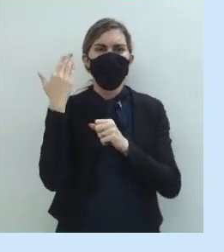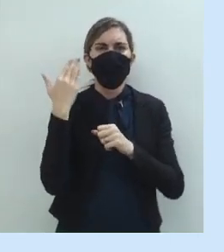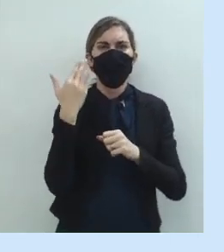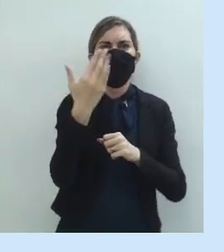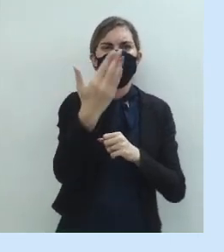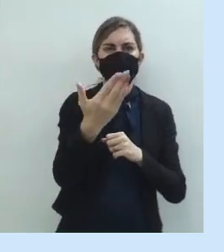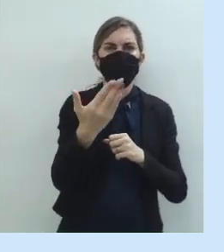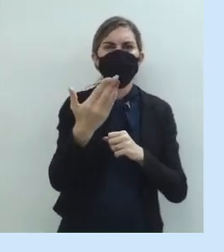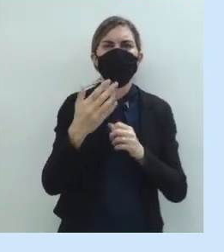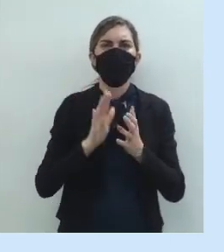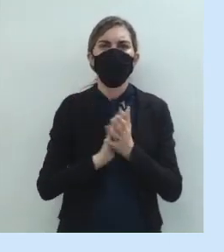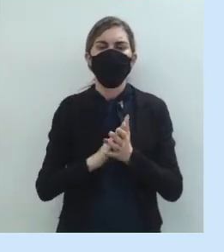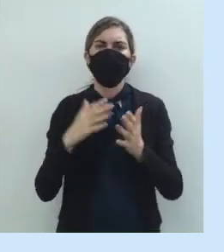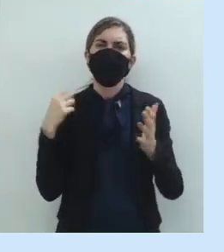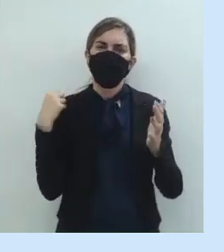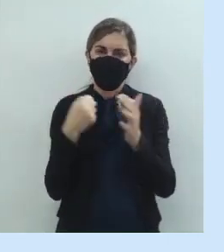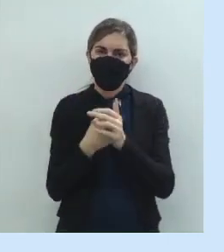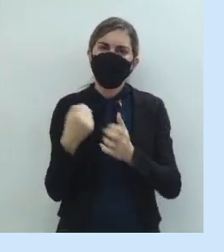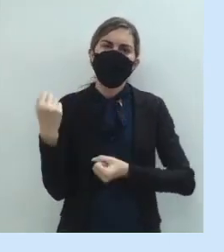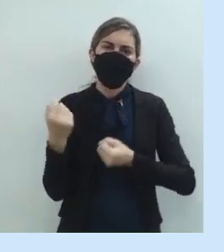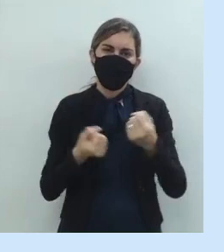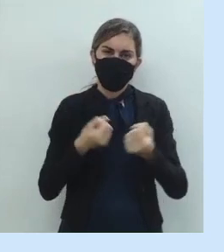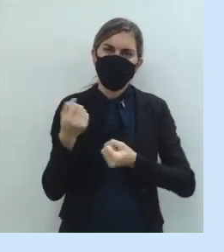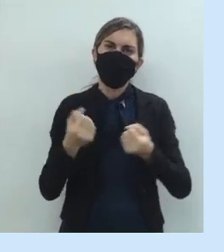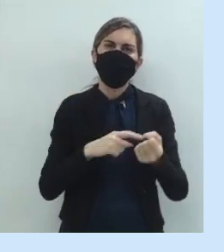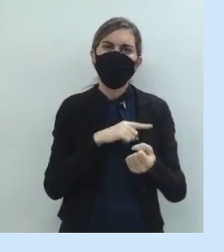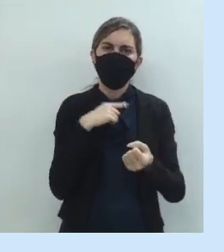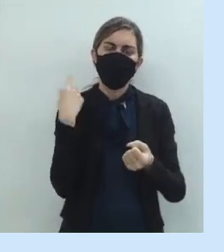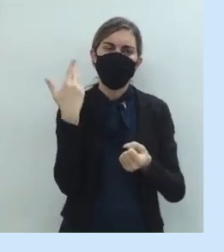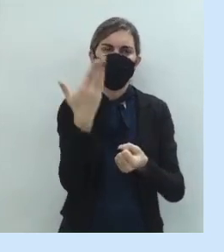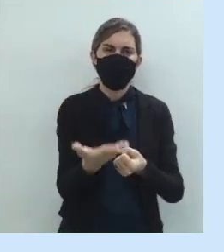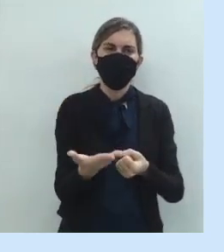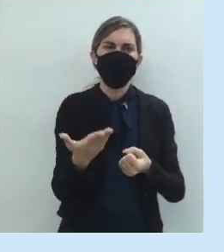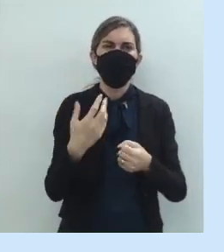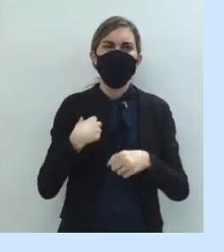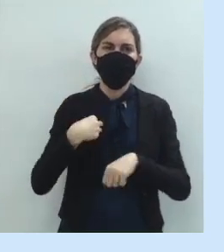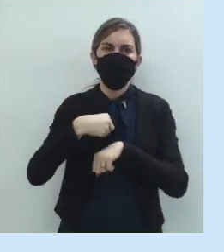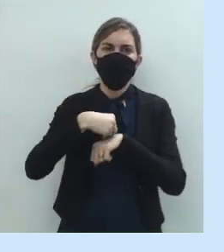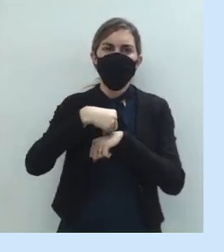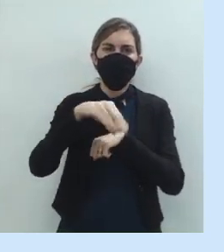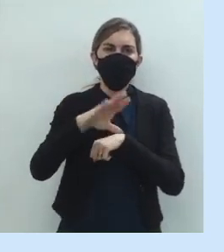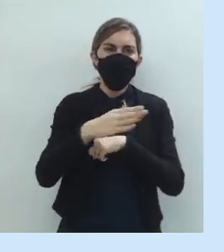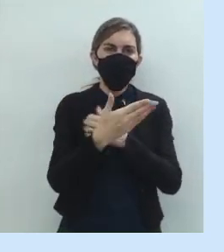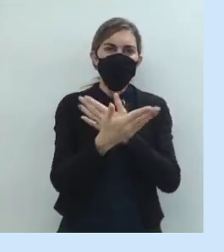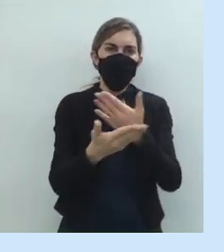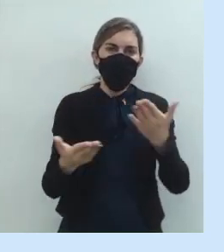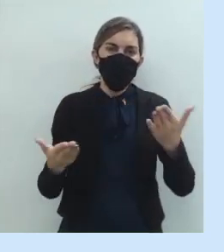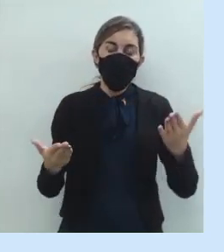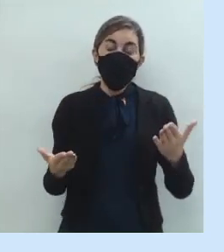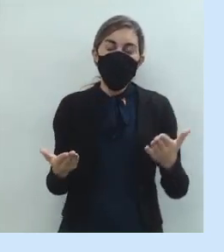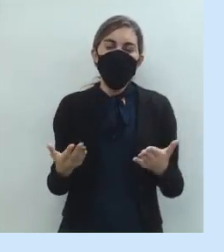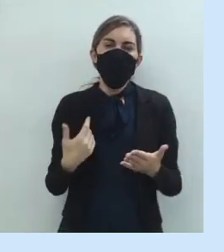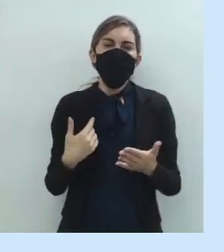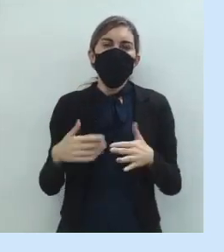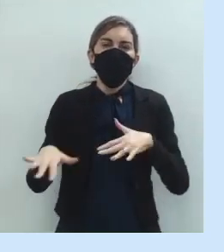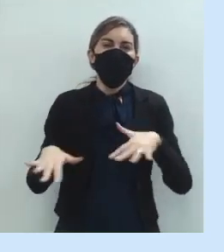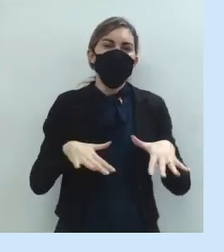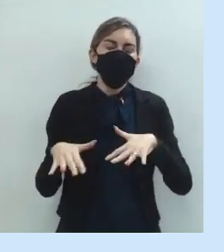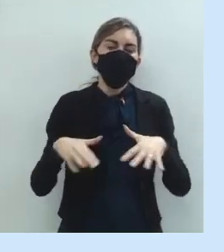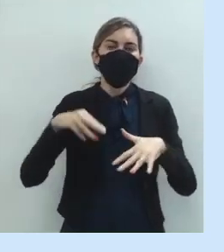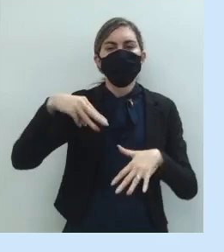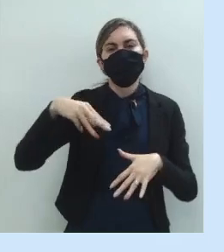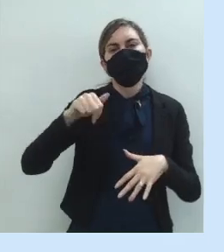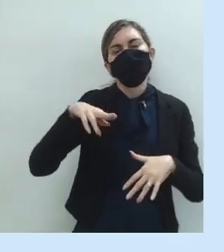morria fatidicamente num acidente de carro e deixava, né, todos os amantes do movimento